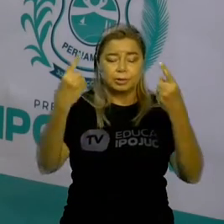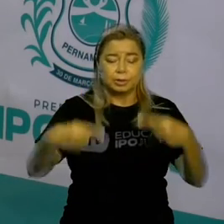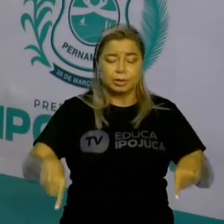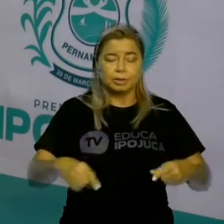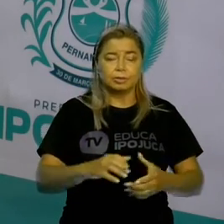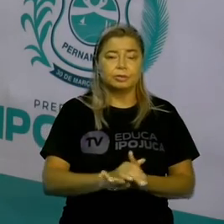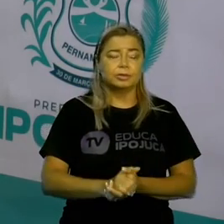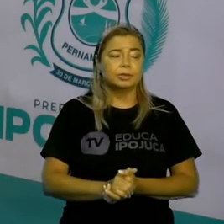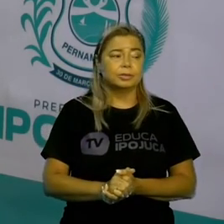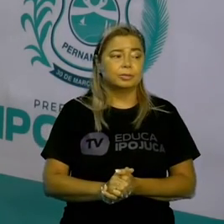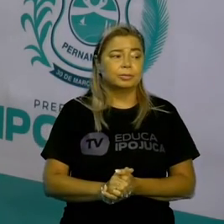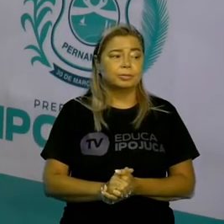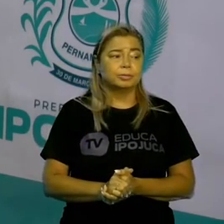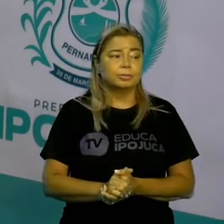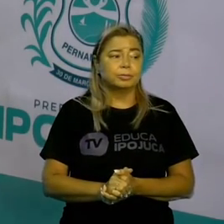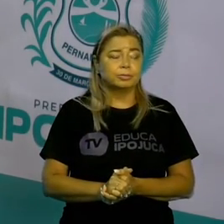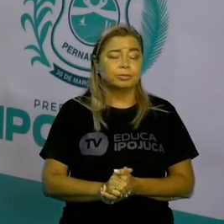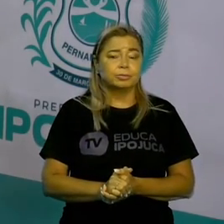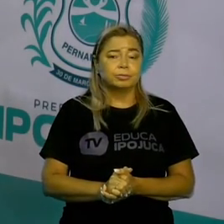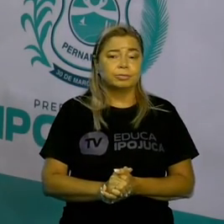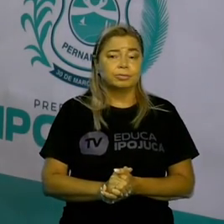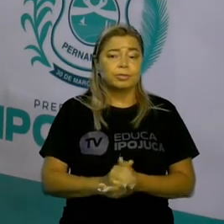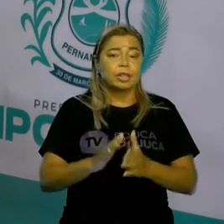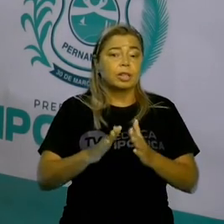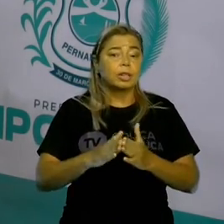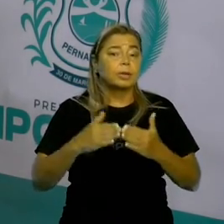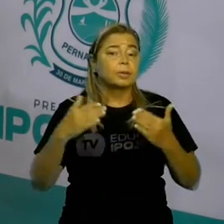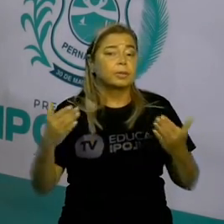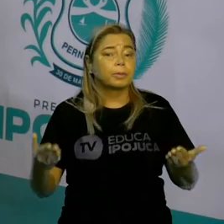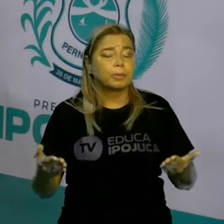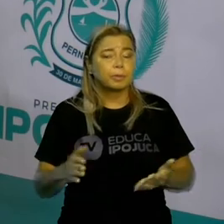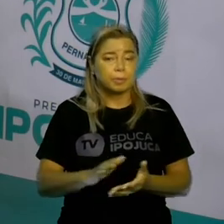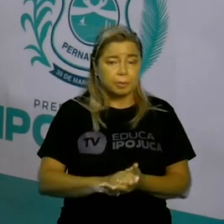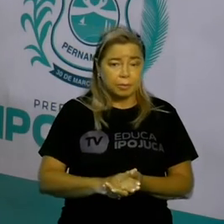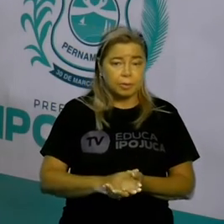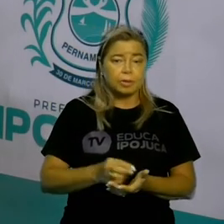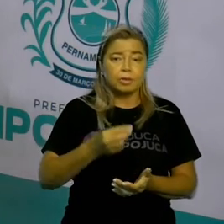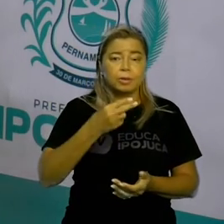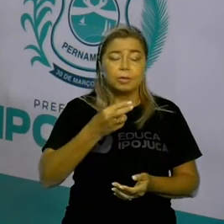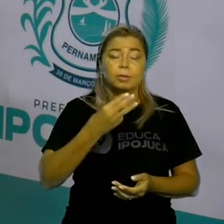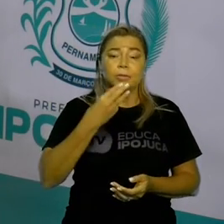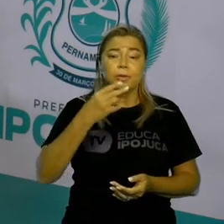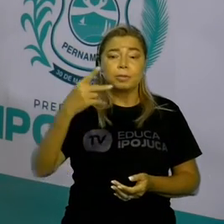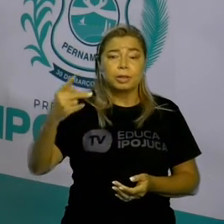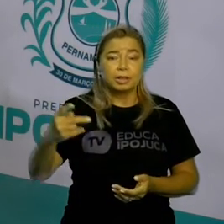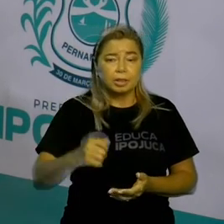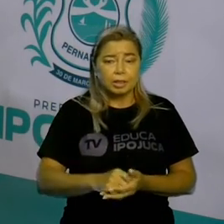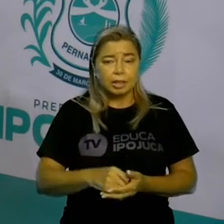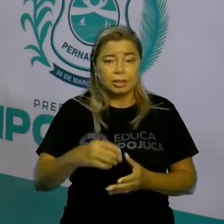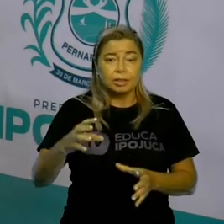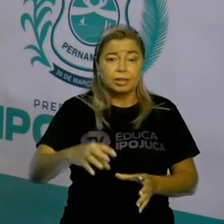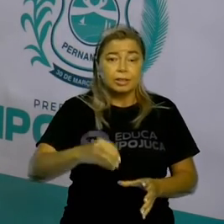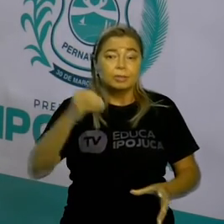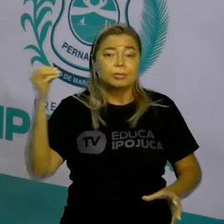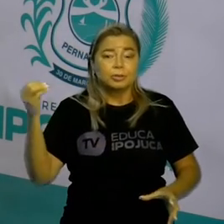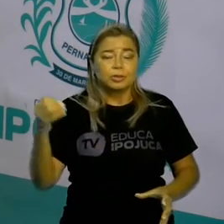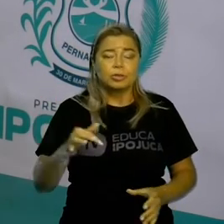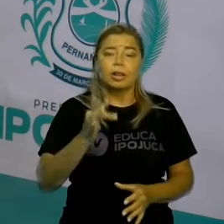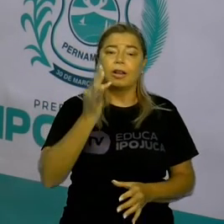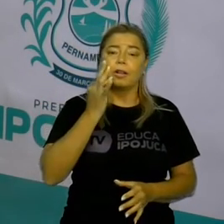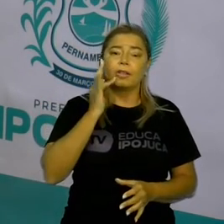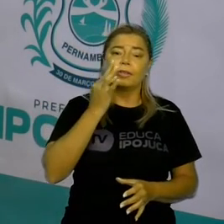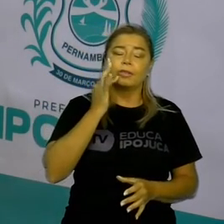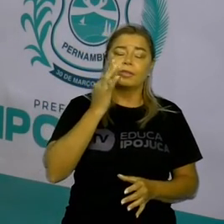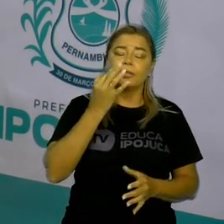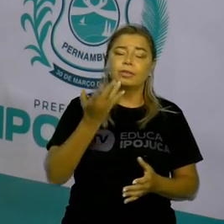de desafio. Qual a chance de sortear uma fruta nessa figura ao lado? Então,